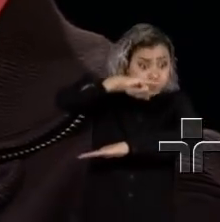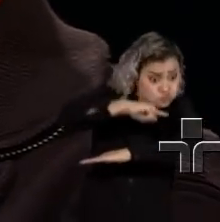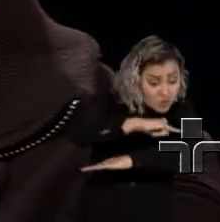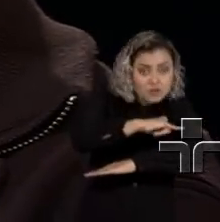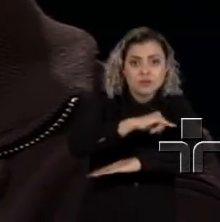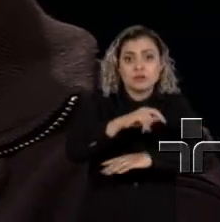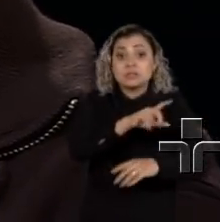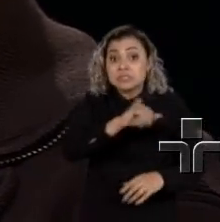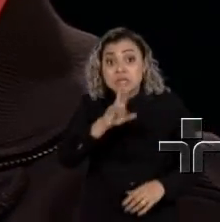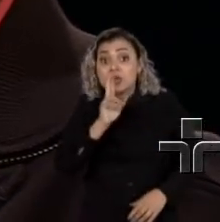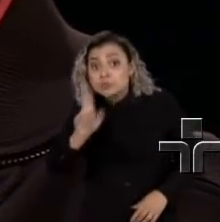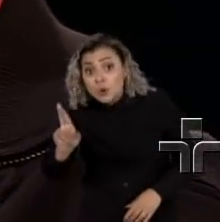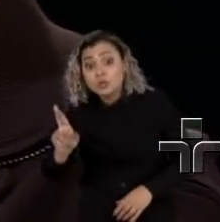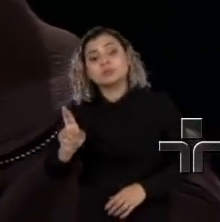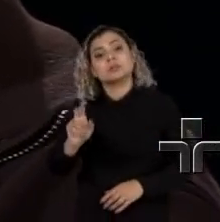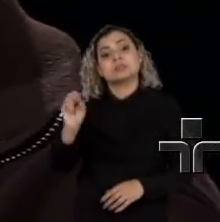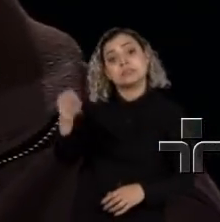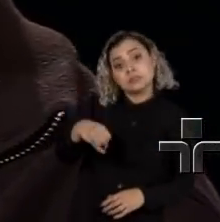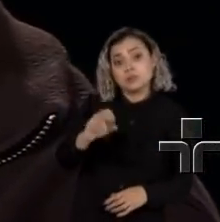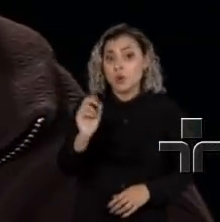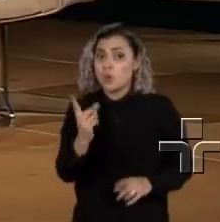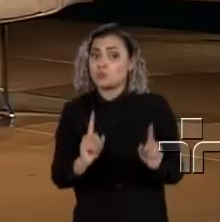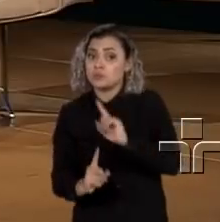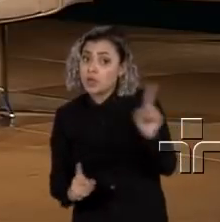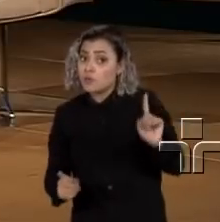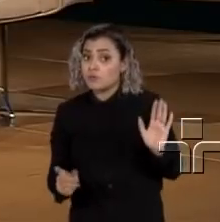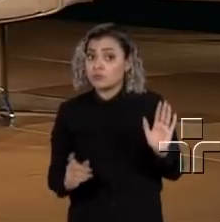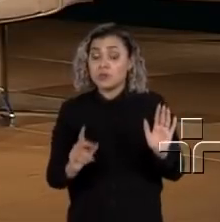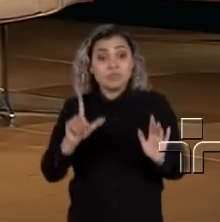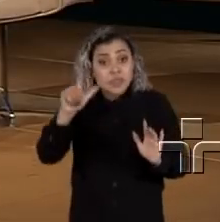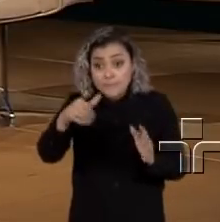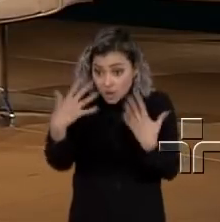pode dizer não ou sim é antes de decolar. Depois, meu amigo.